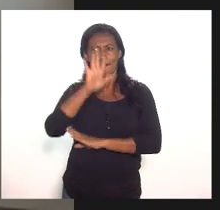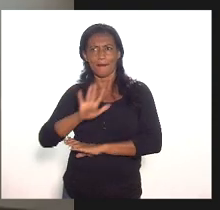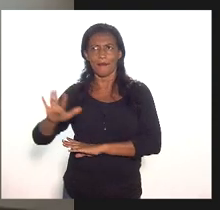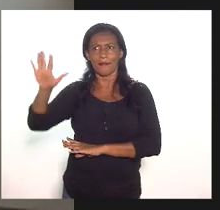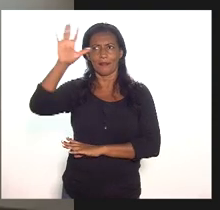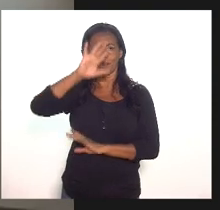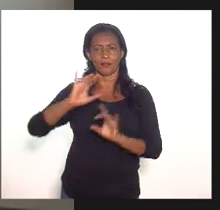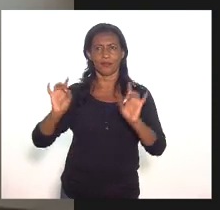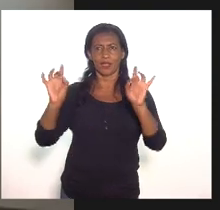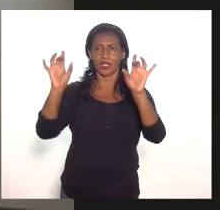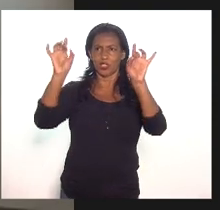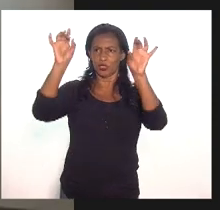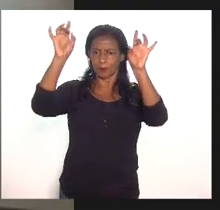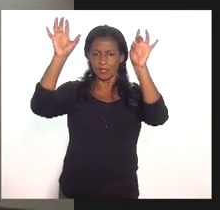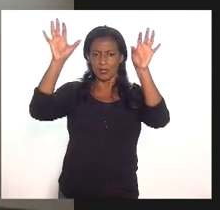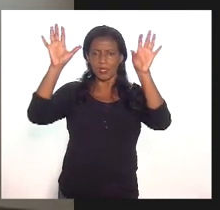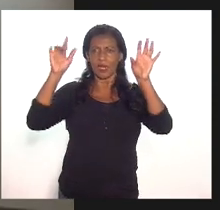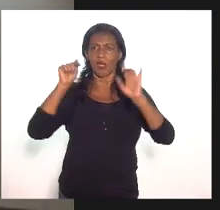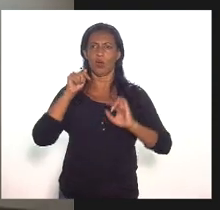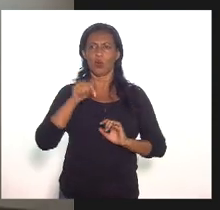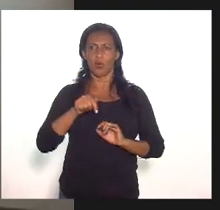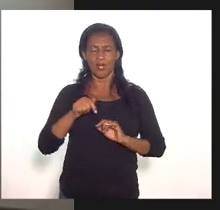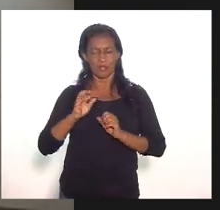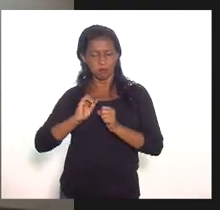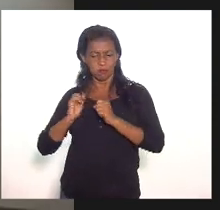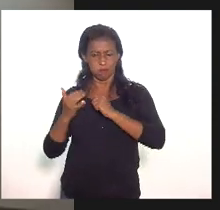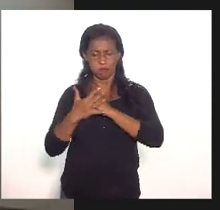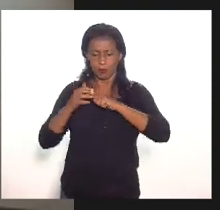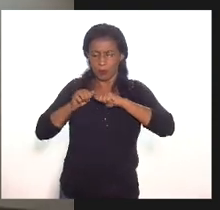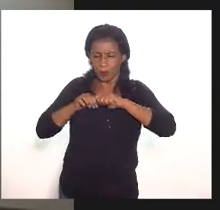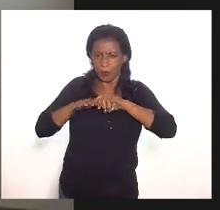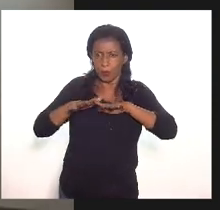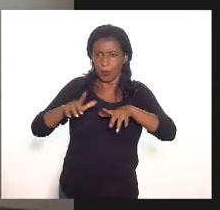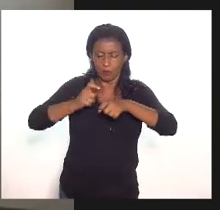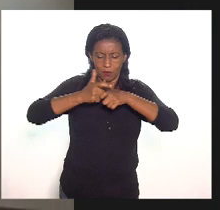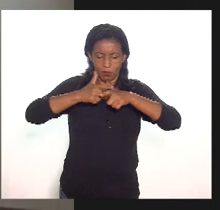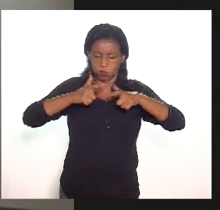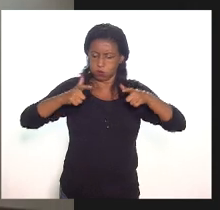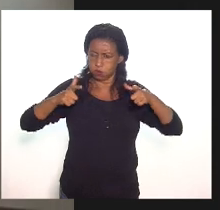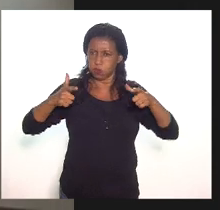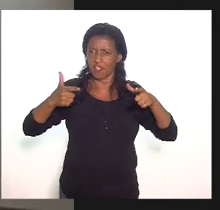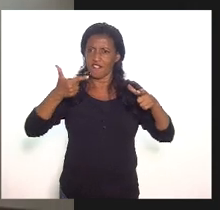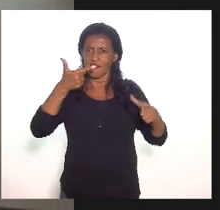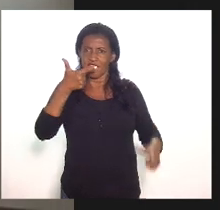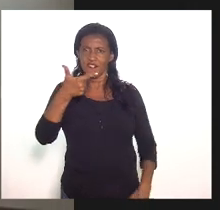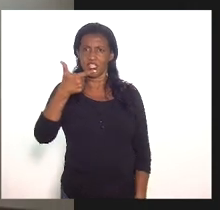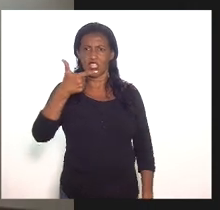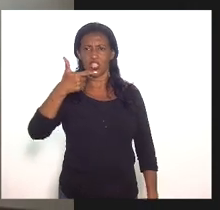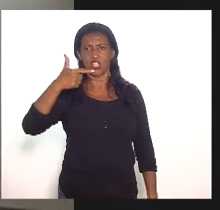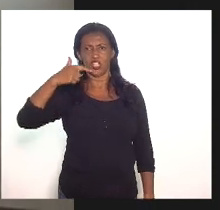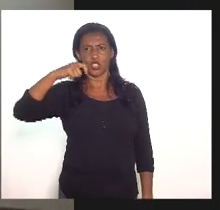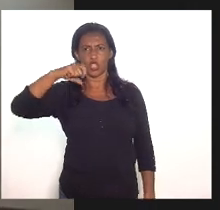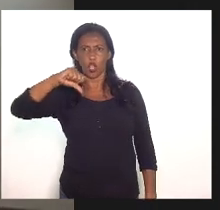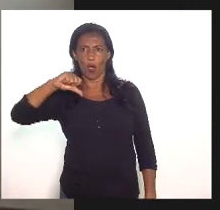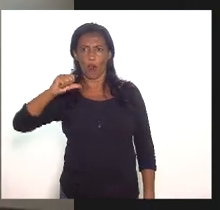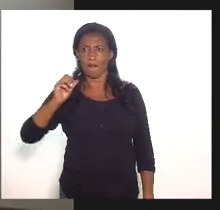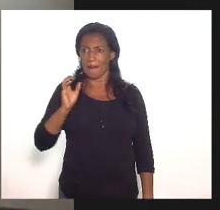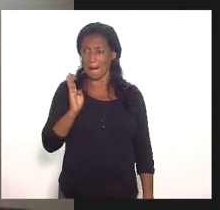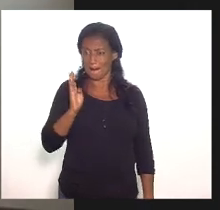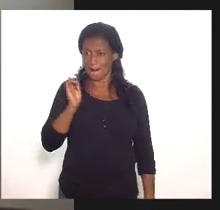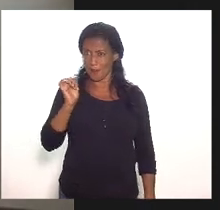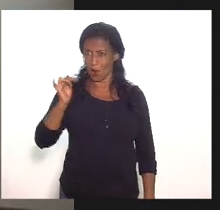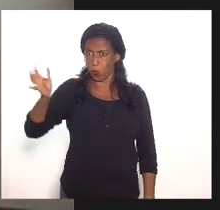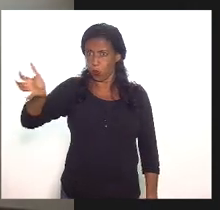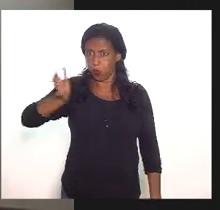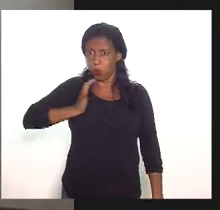especial essa camada que em plena pandemia cresceu em 20 novos bilionários nesse